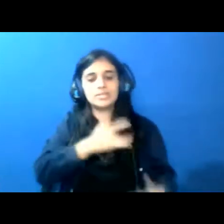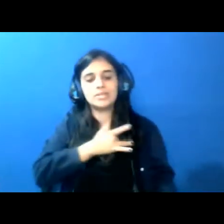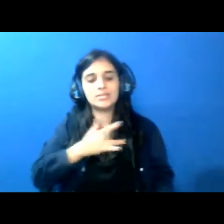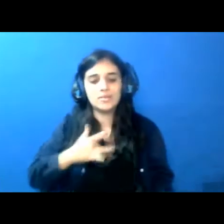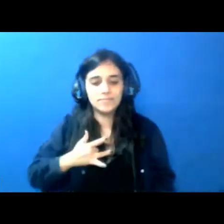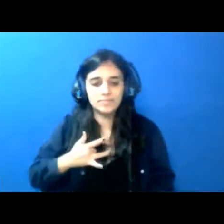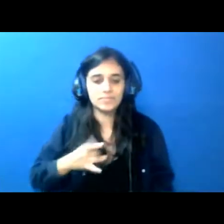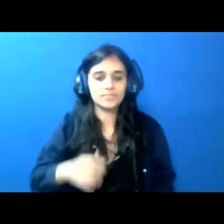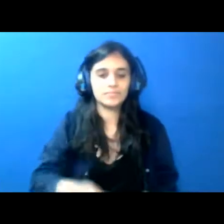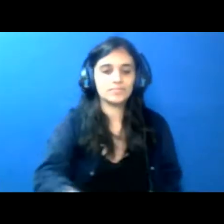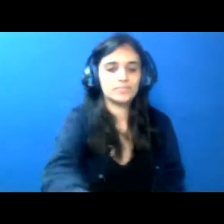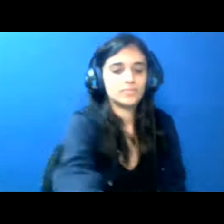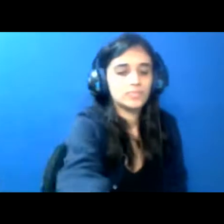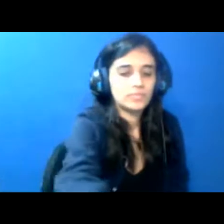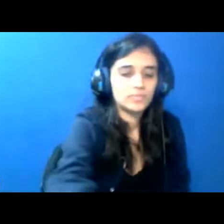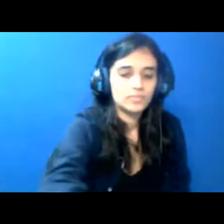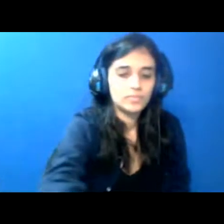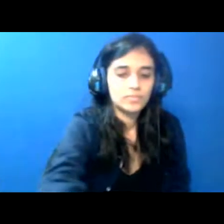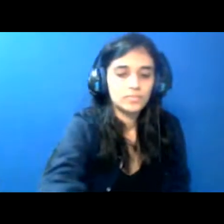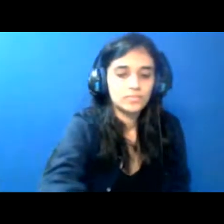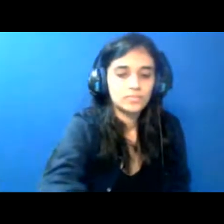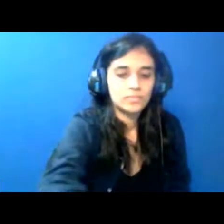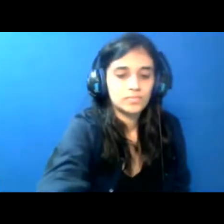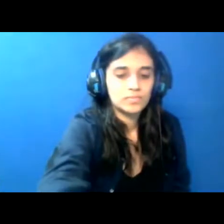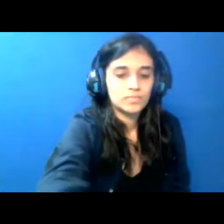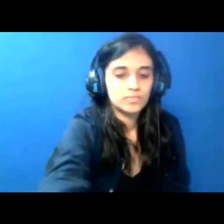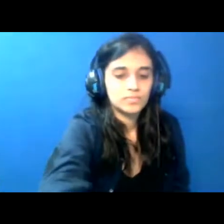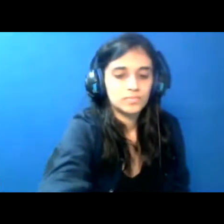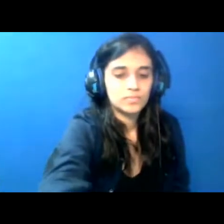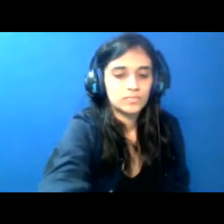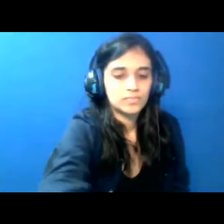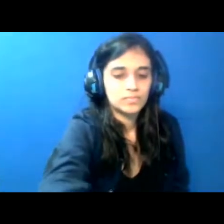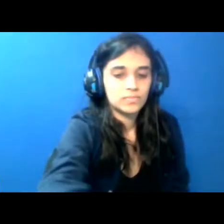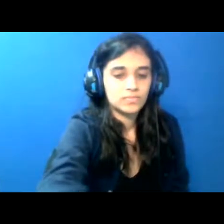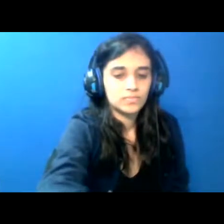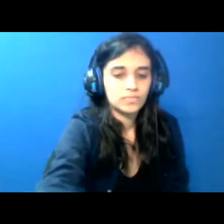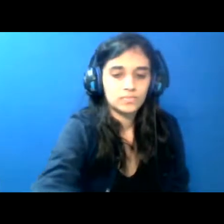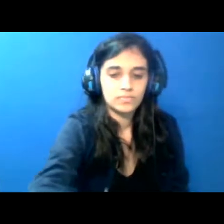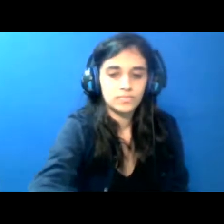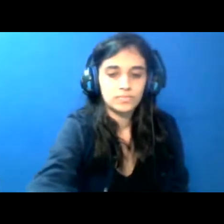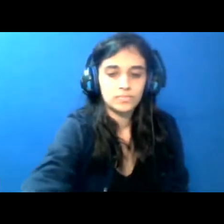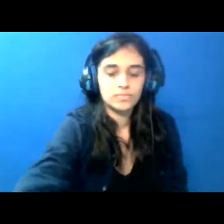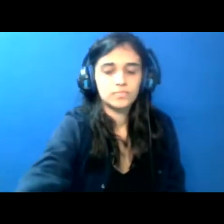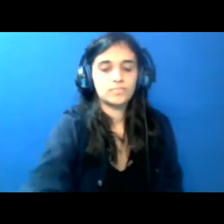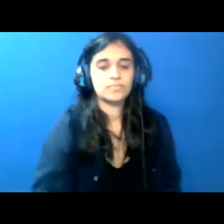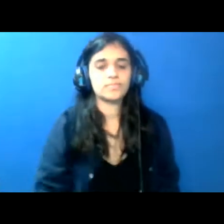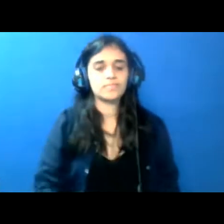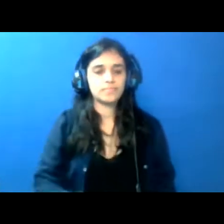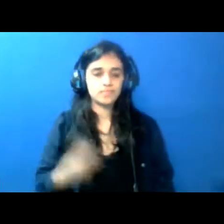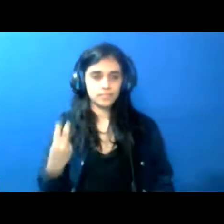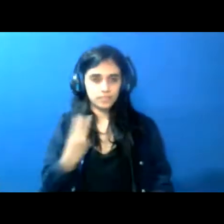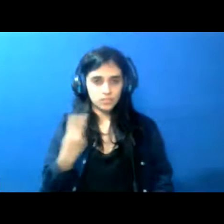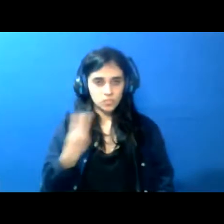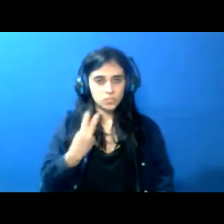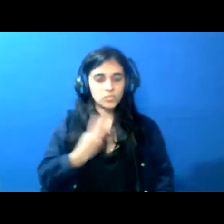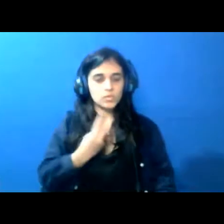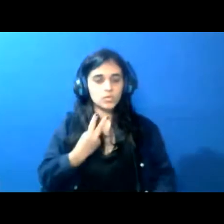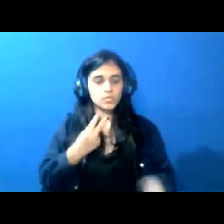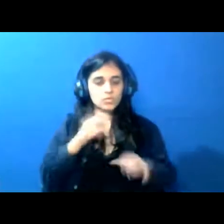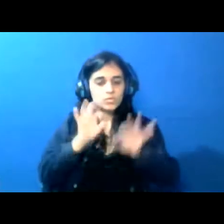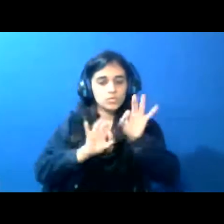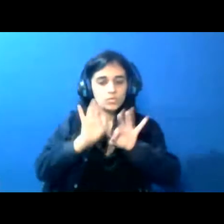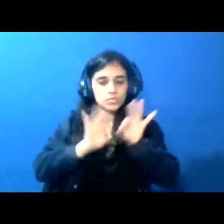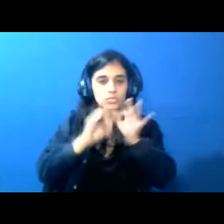segunda questão é que, ao trabalhar o programa de sementes crioulas, as